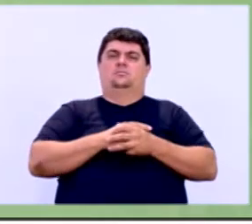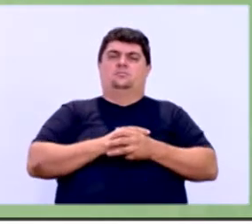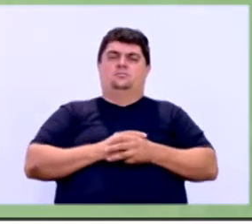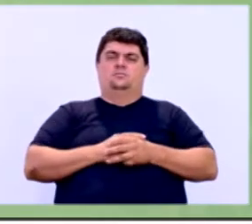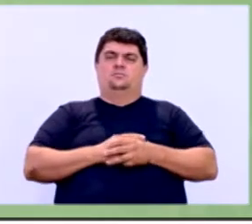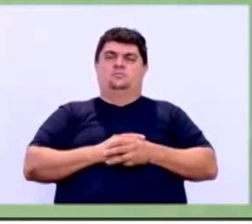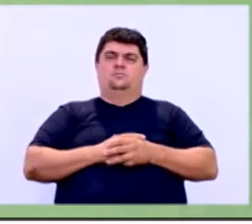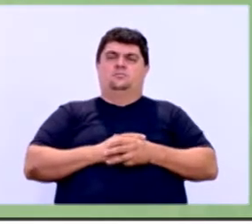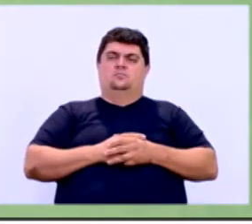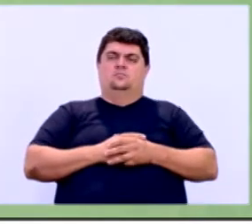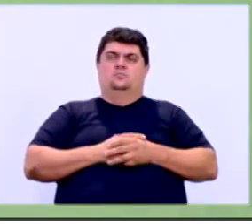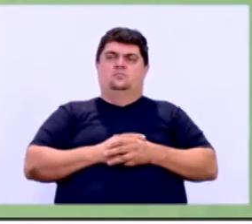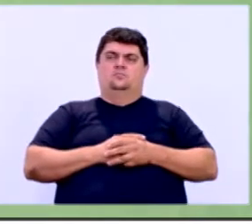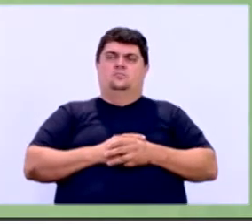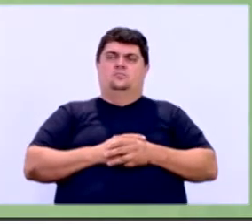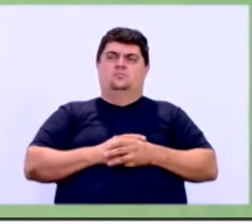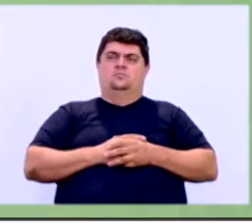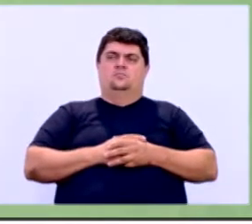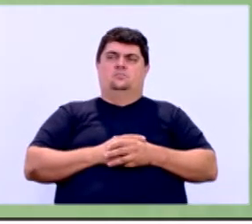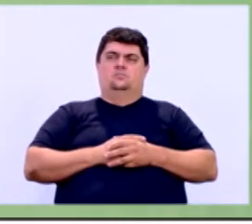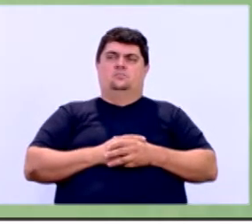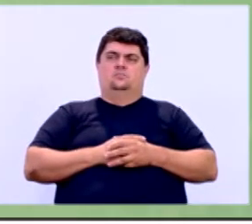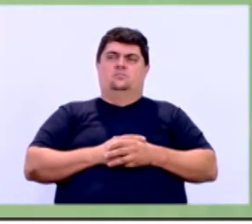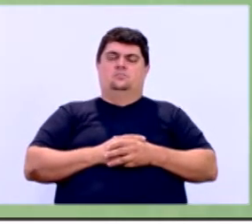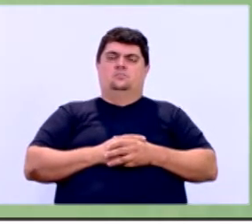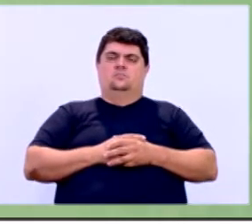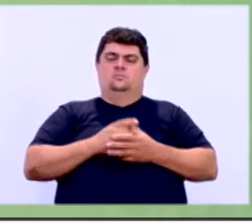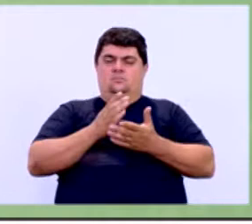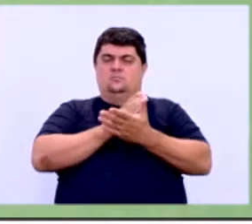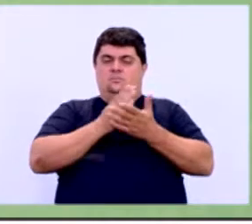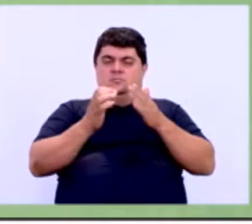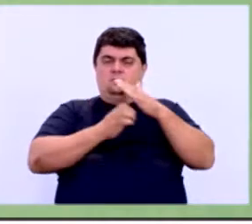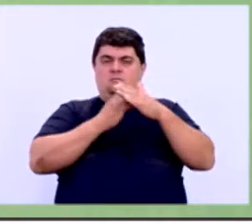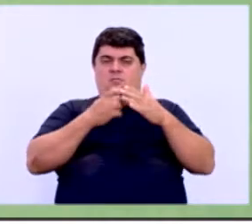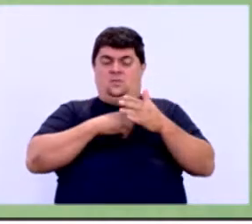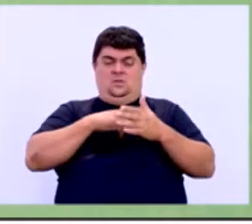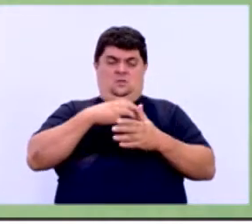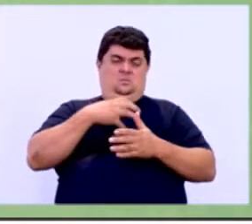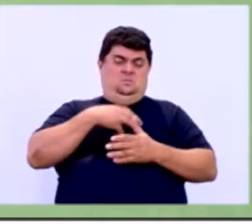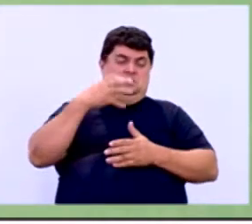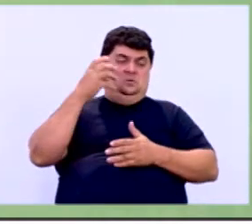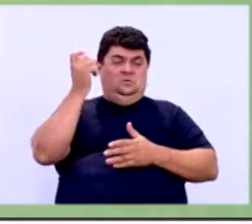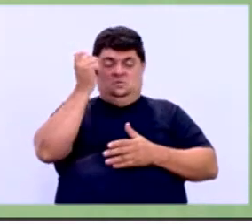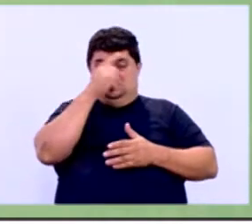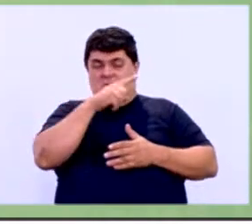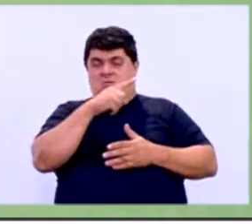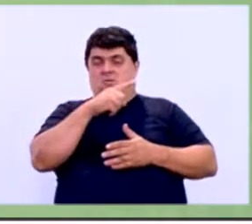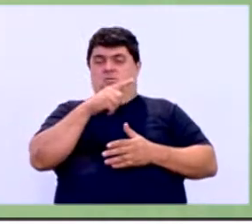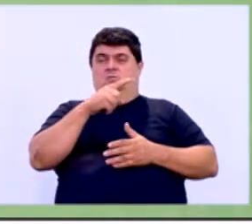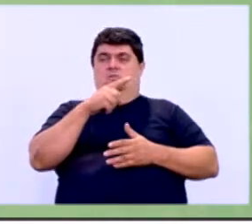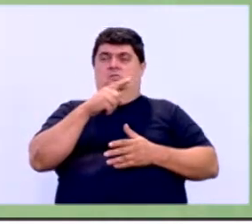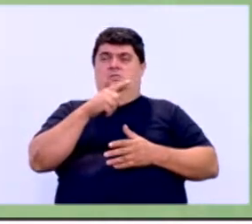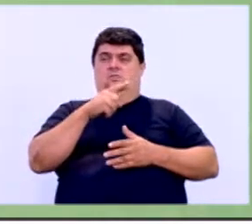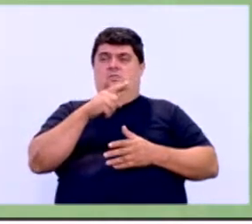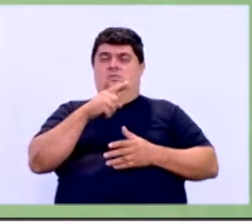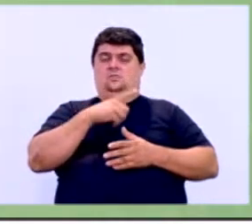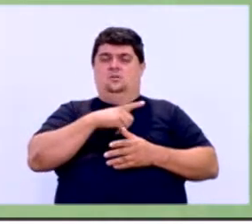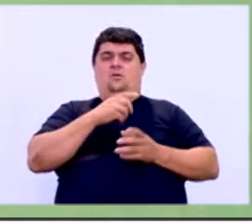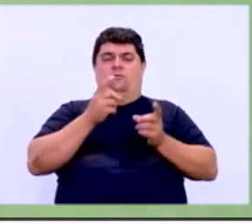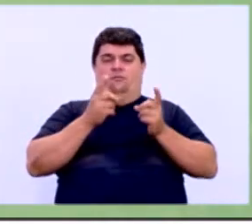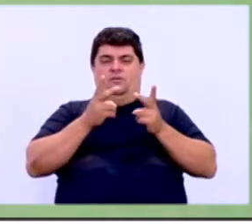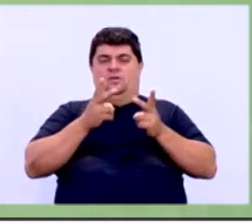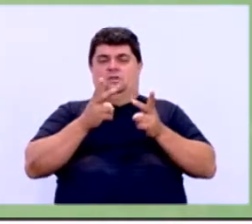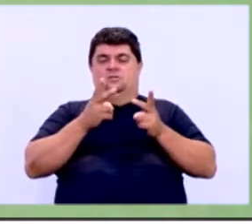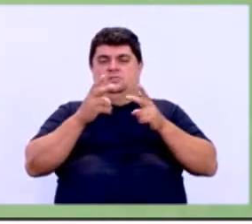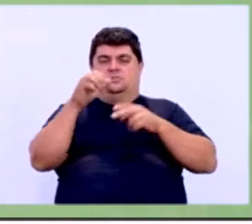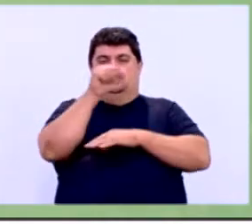veículos, vendas de prédios. Algumas empresas passam por situações financeiras complicadas e acabam vendendo